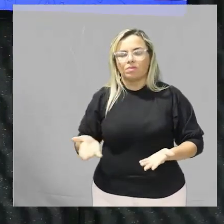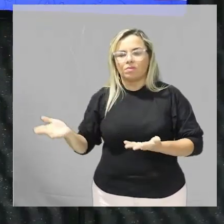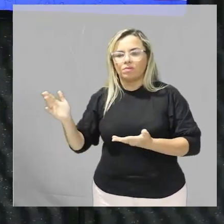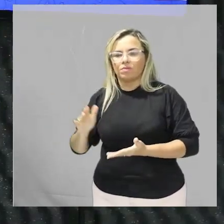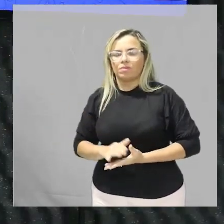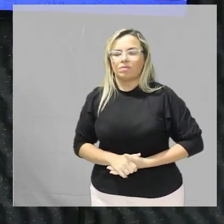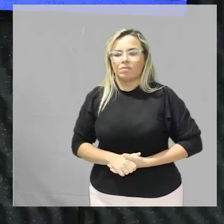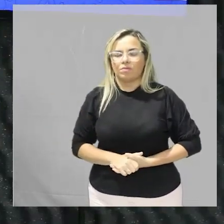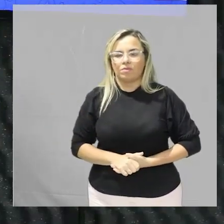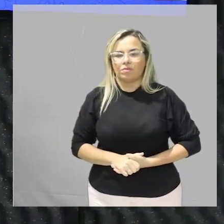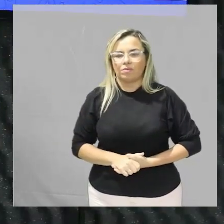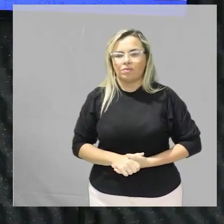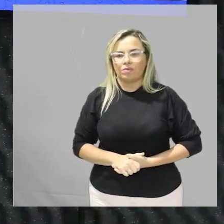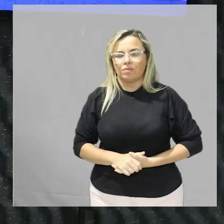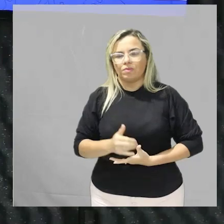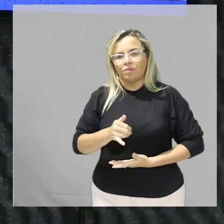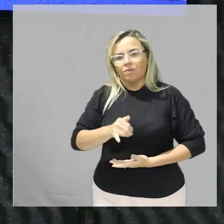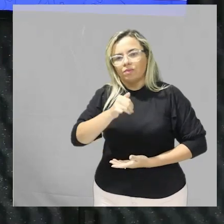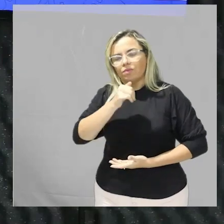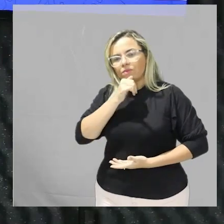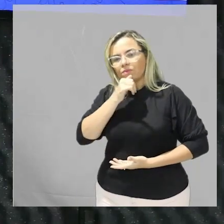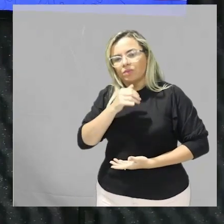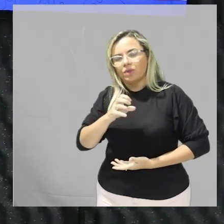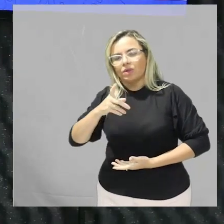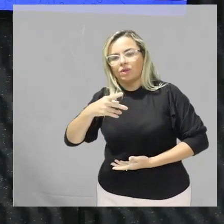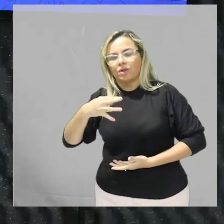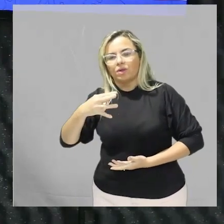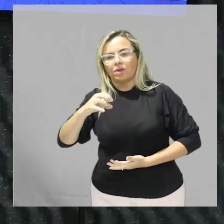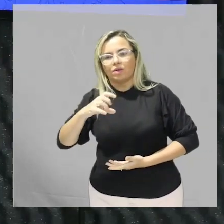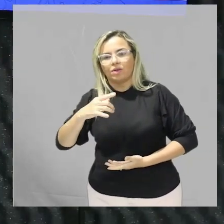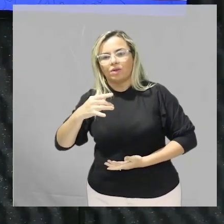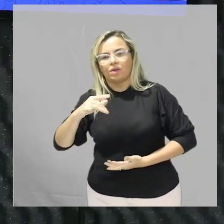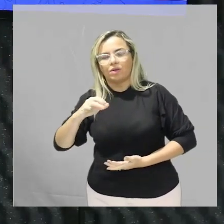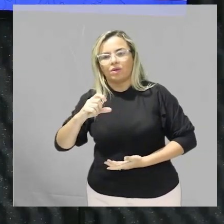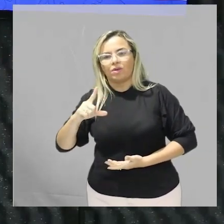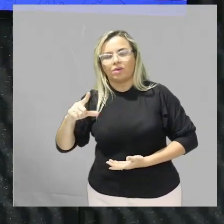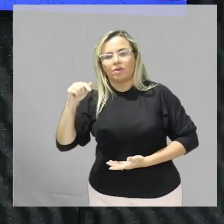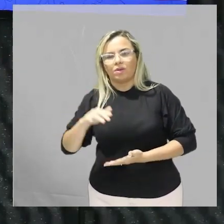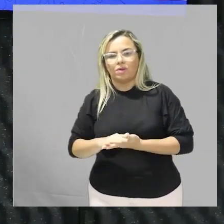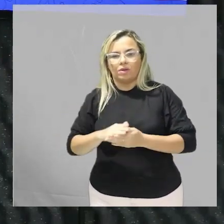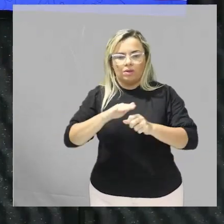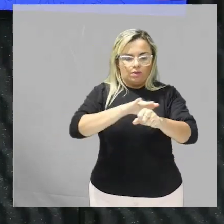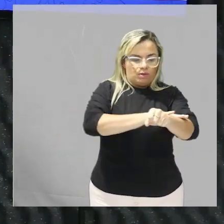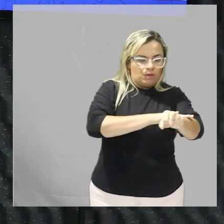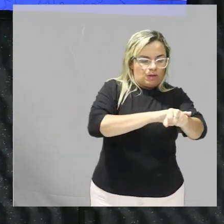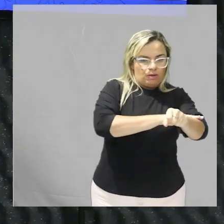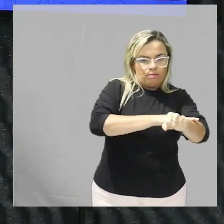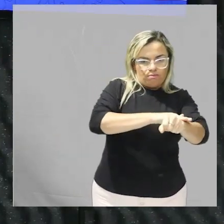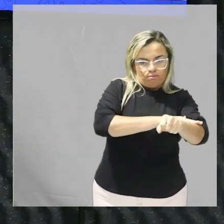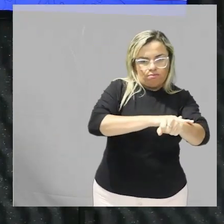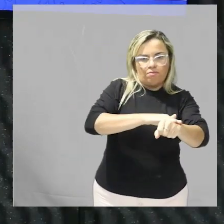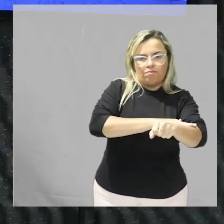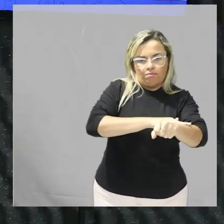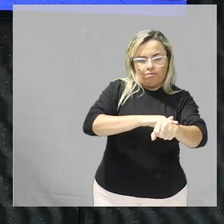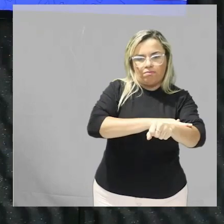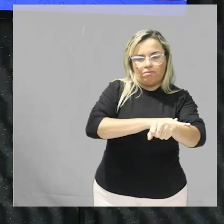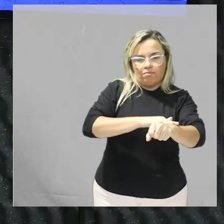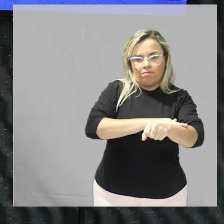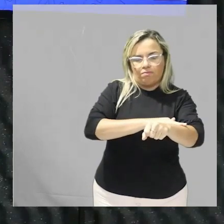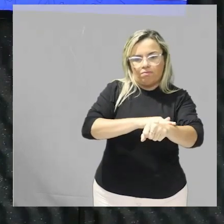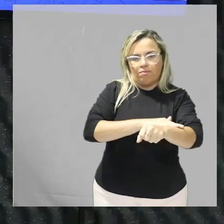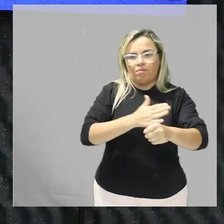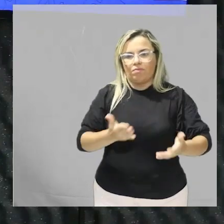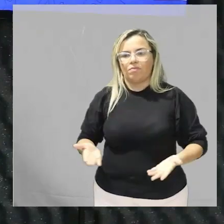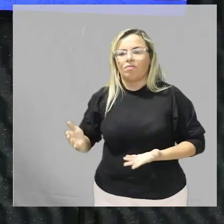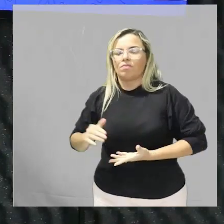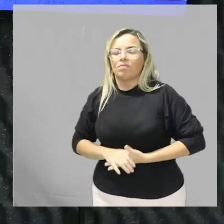do tecido epitelial, que é um tecido que forma a parte superficial da nossa pele, ok?